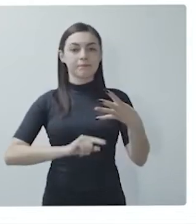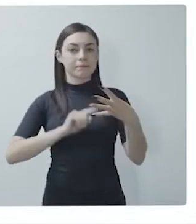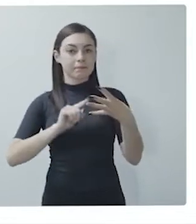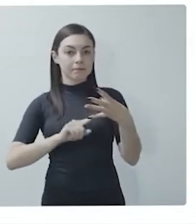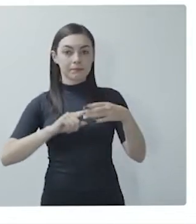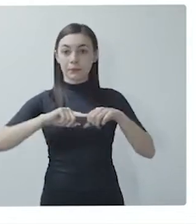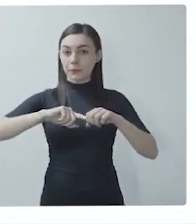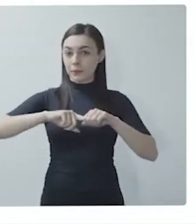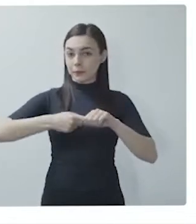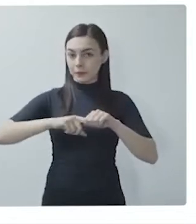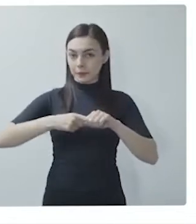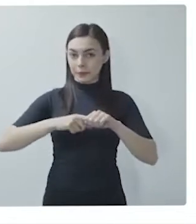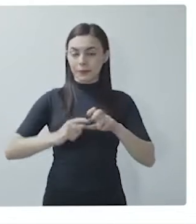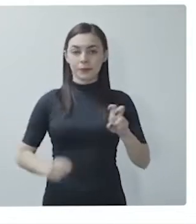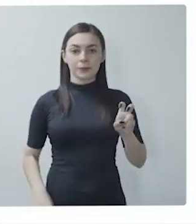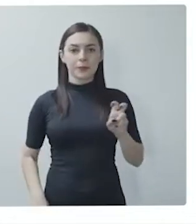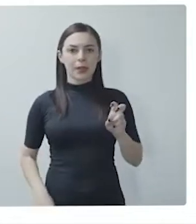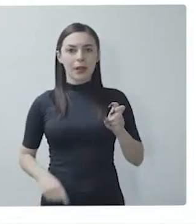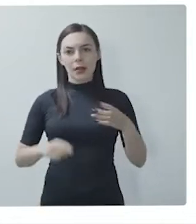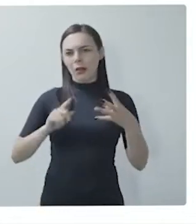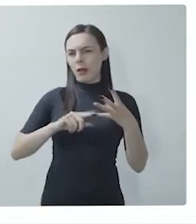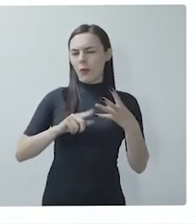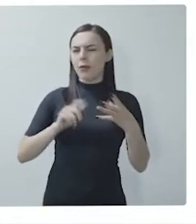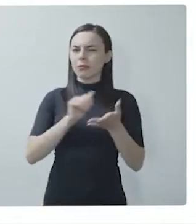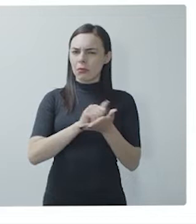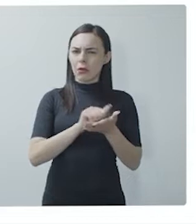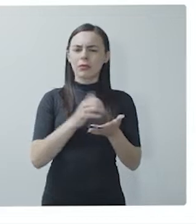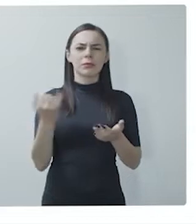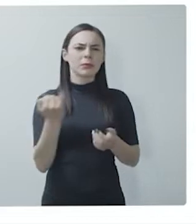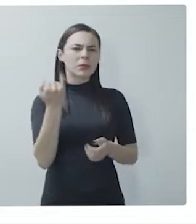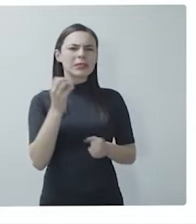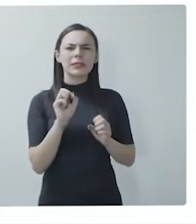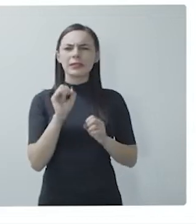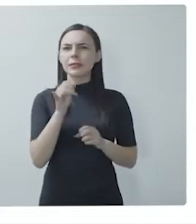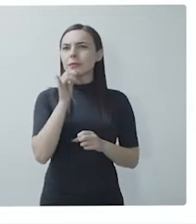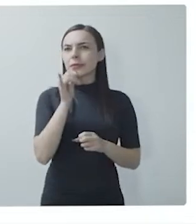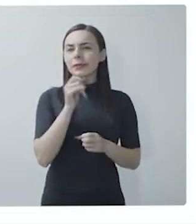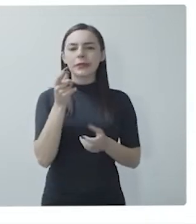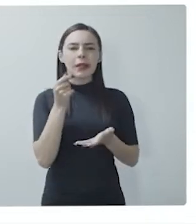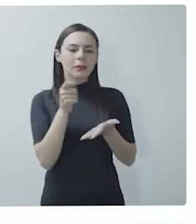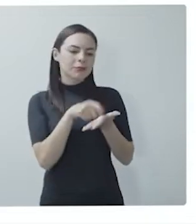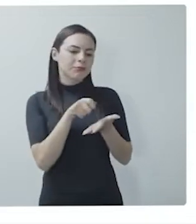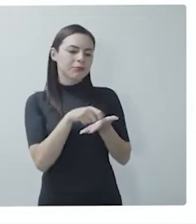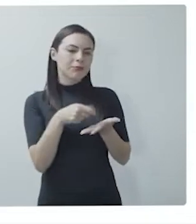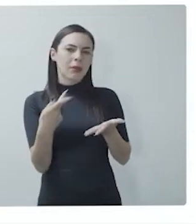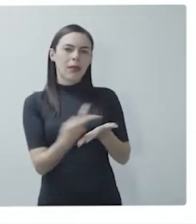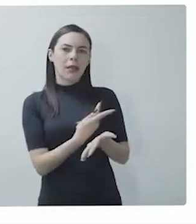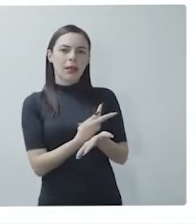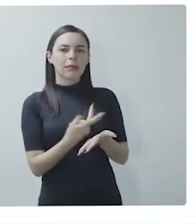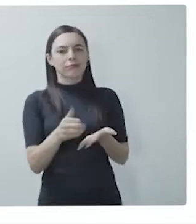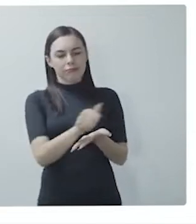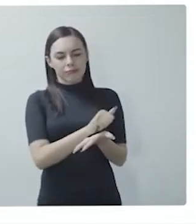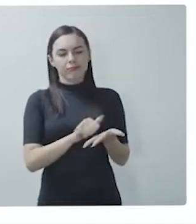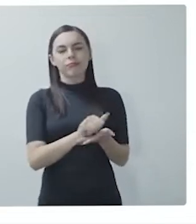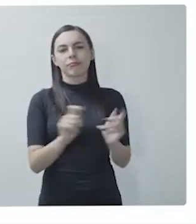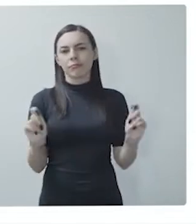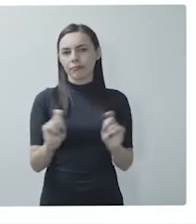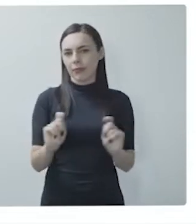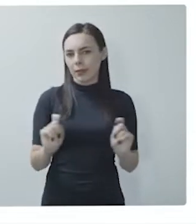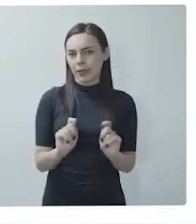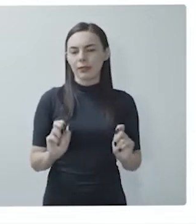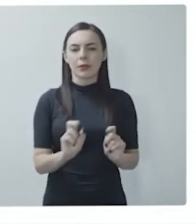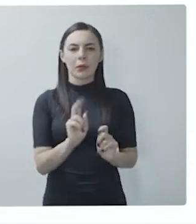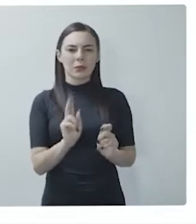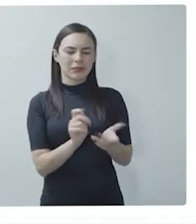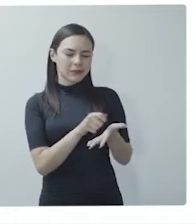o apontador. A borracha é muito importante, caso a gente precise apagar alguma coisa que a gente faça de errado ou, né, não saia